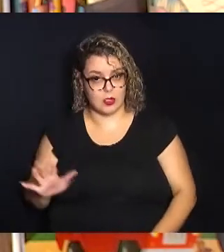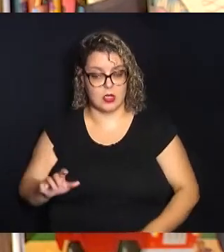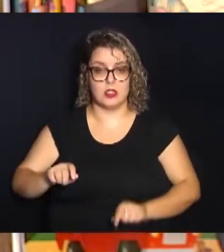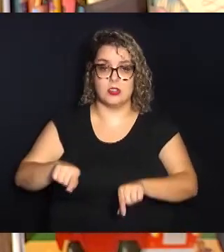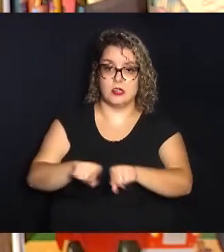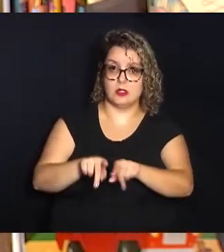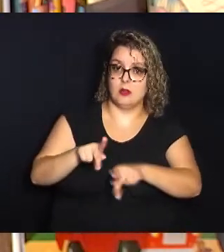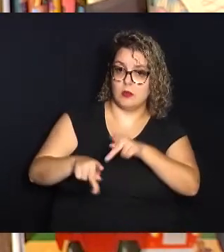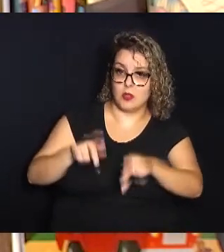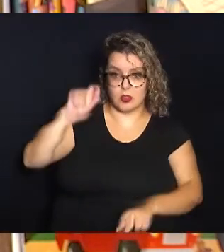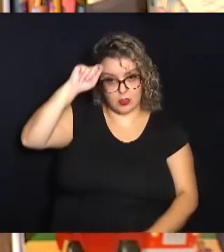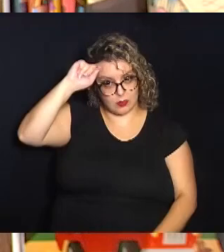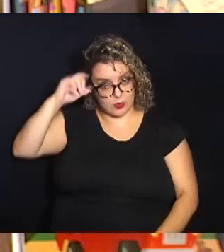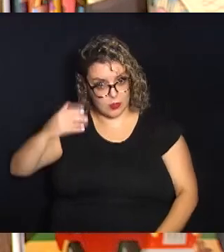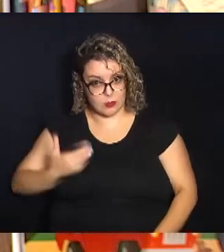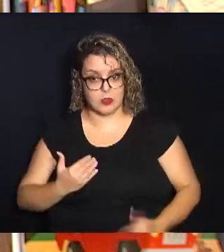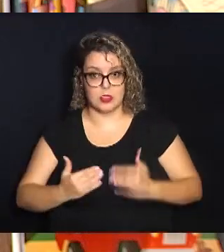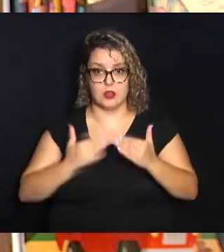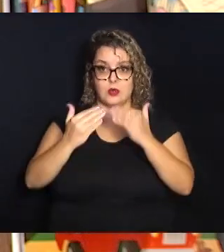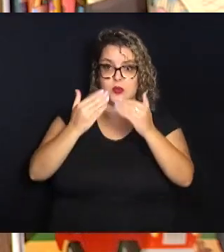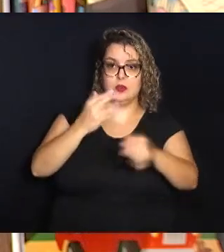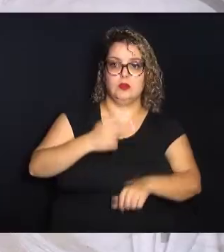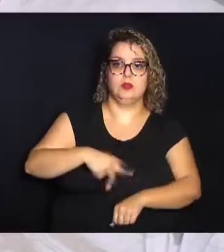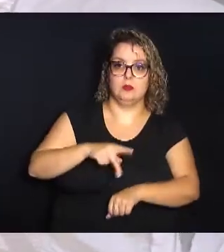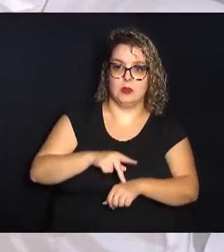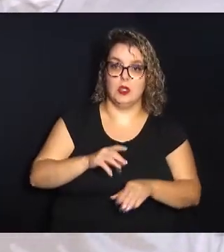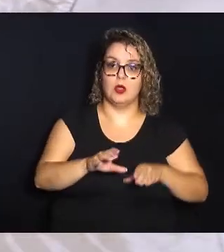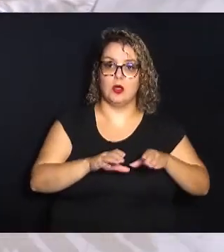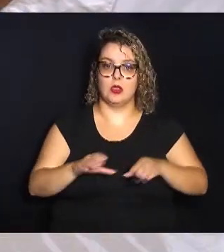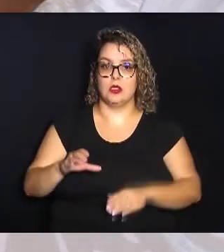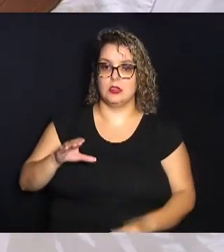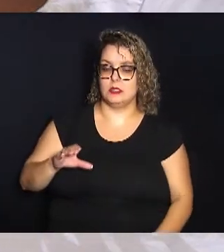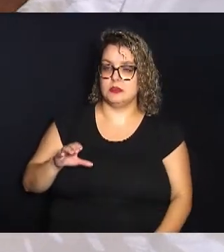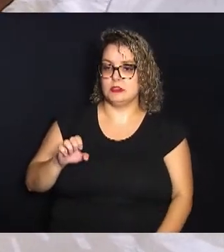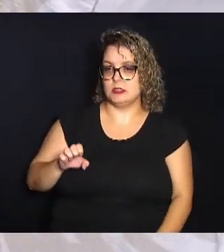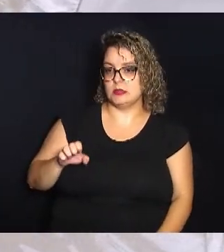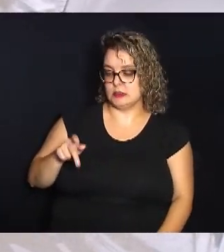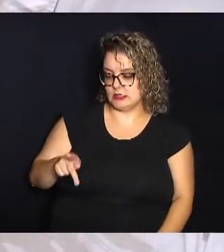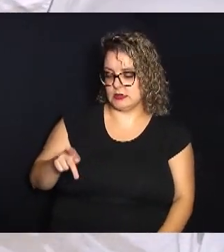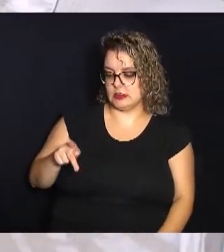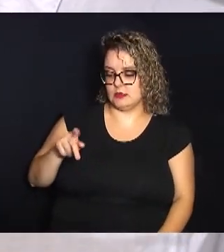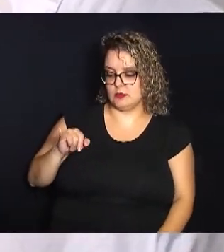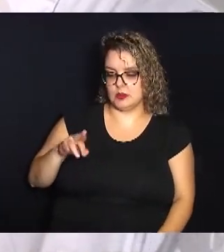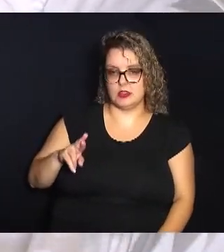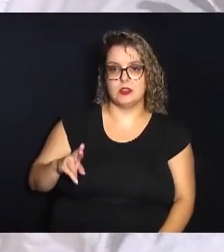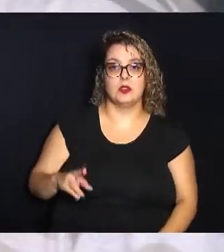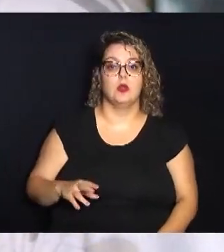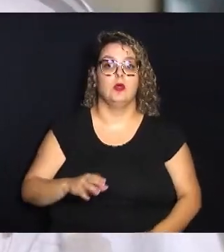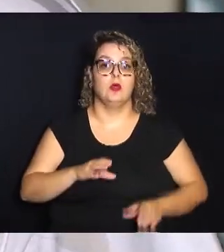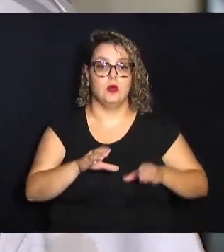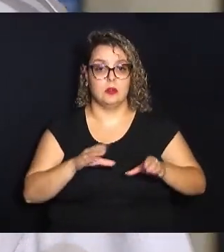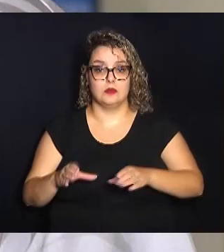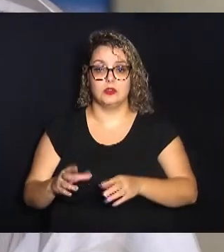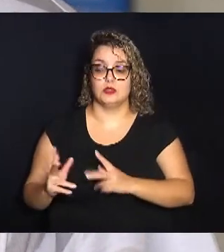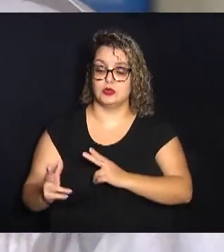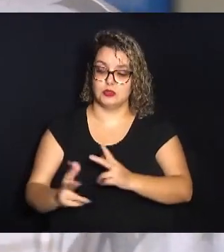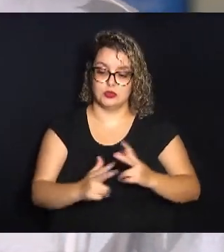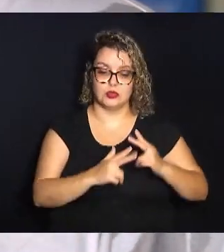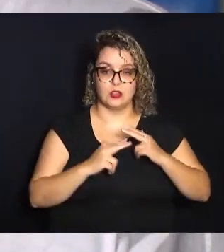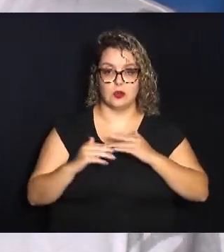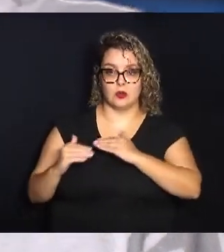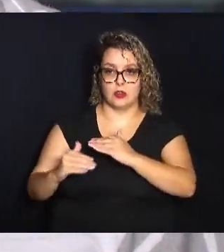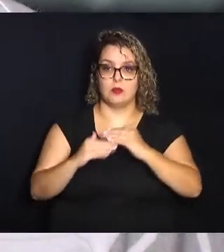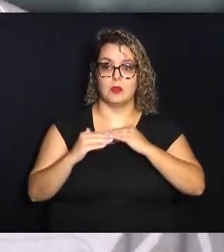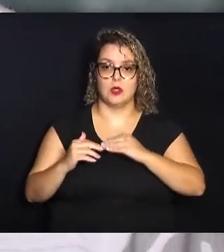e afro-brasileiros na construção do país o coordenador da cepir Coordenadoria setorial de promoção a